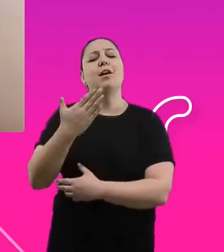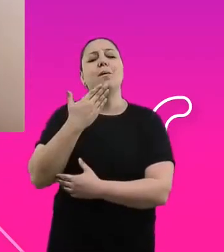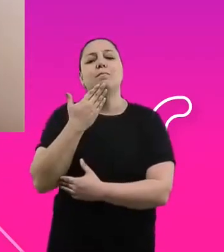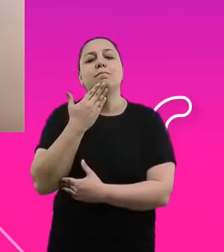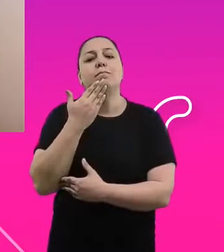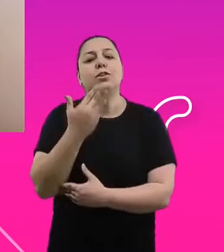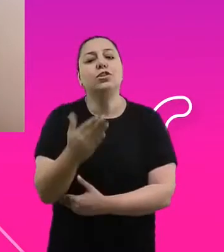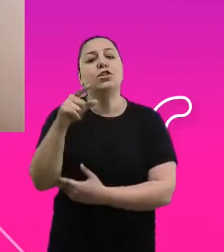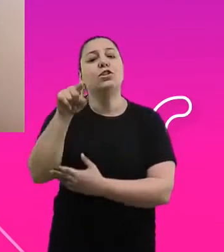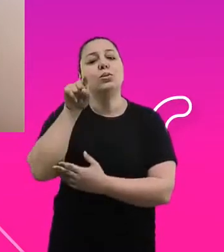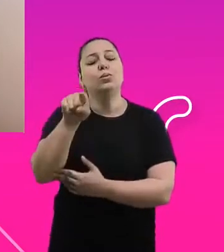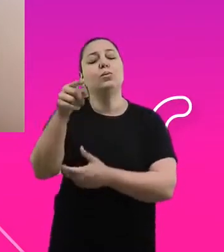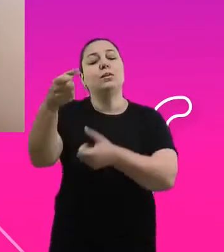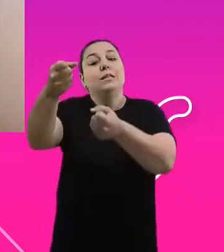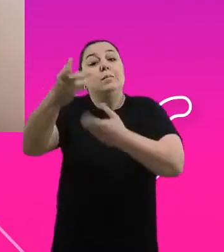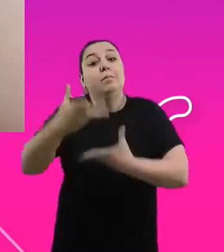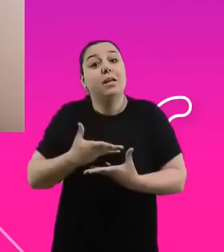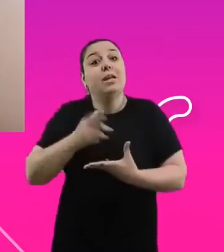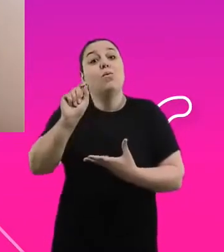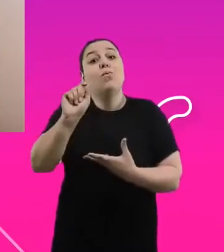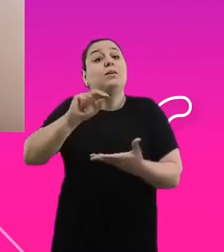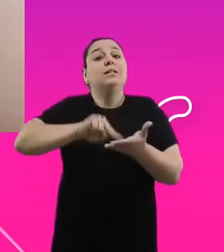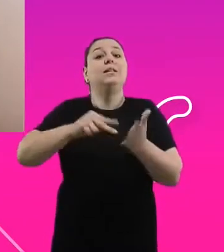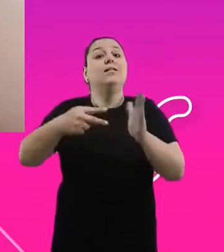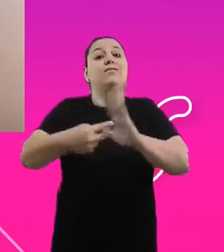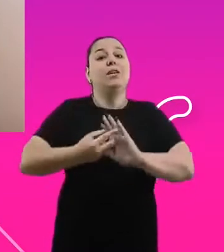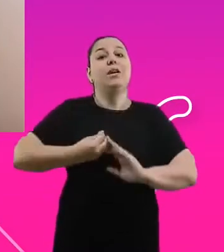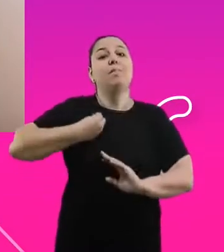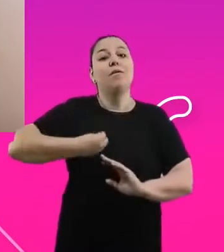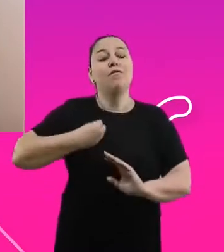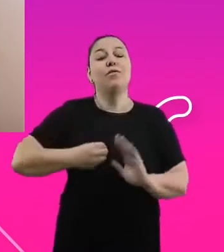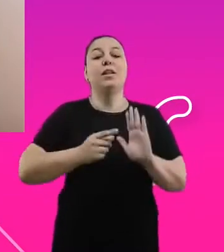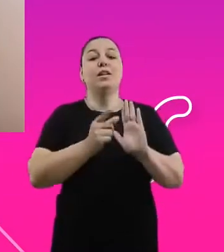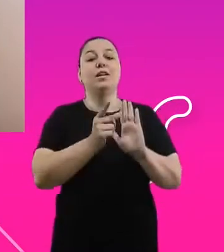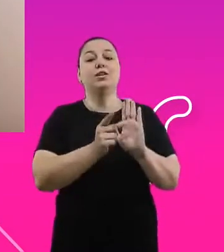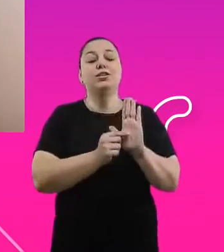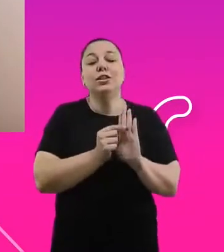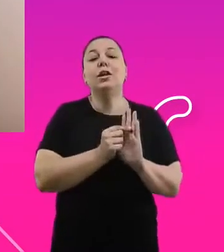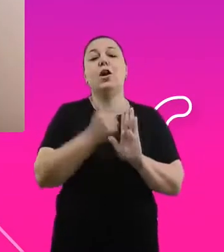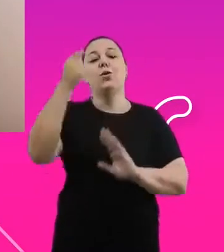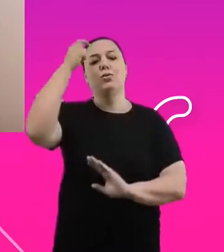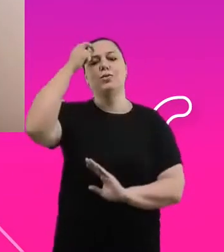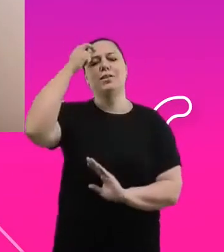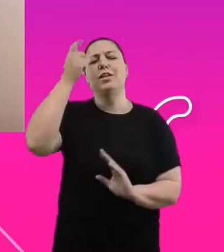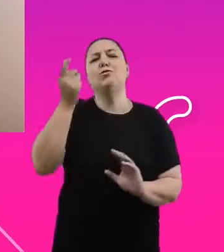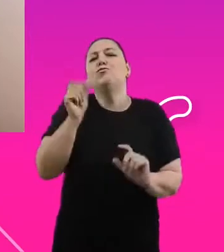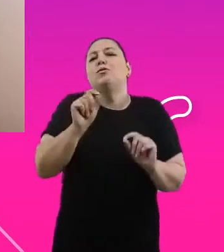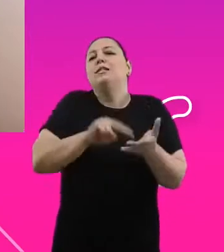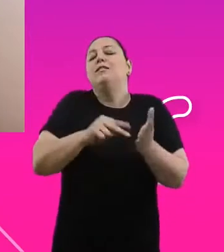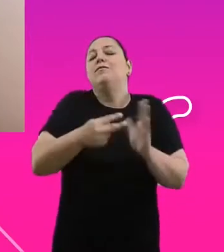vida digital consciente, como que você traz isso para a sua vida, o que, que você recomenda nesse sentido.